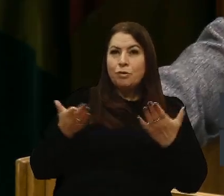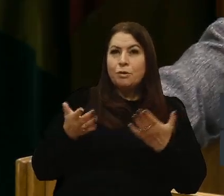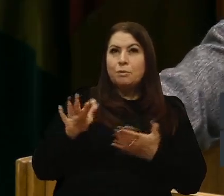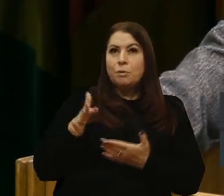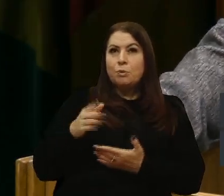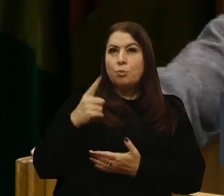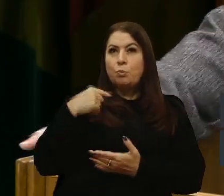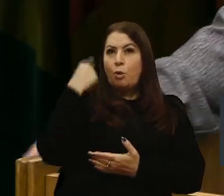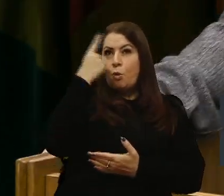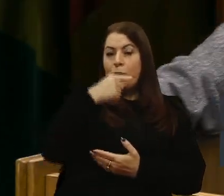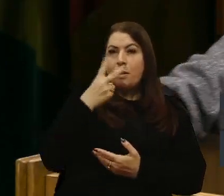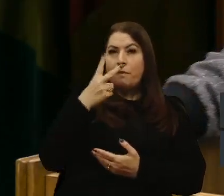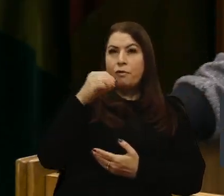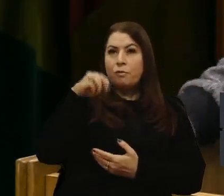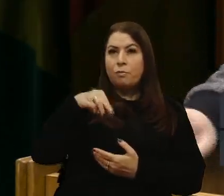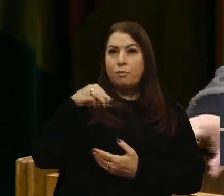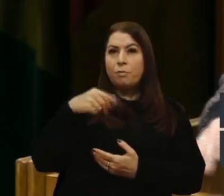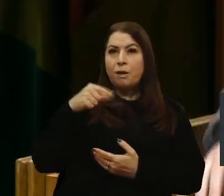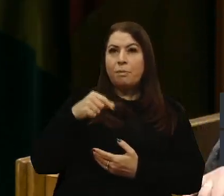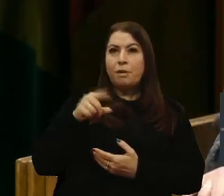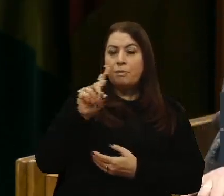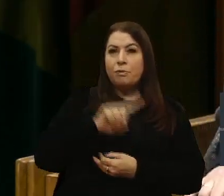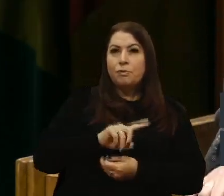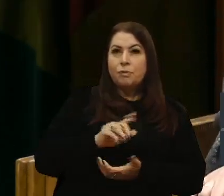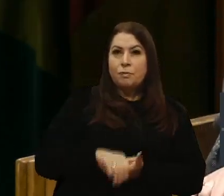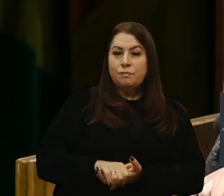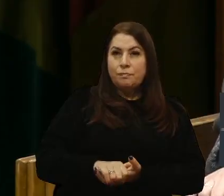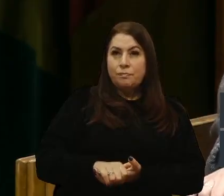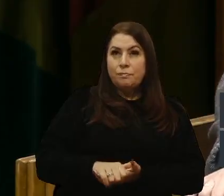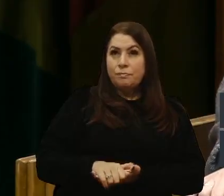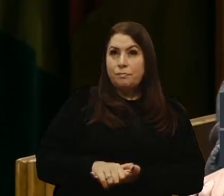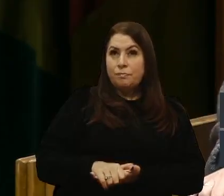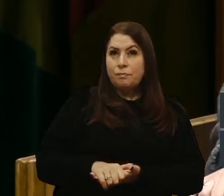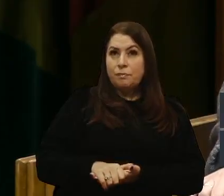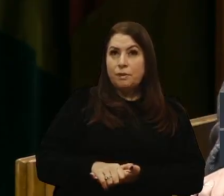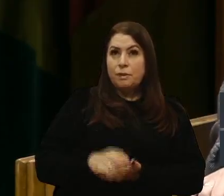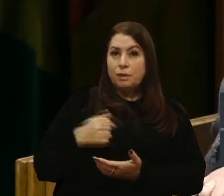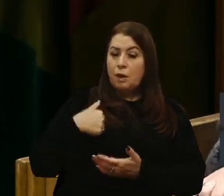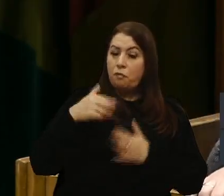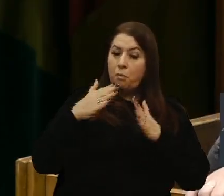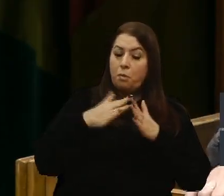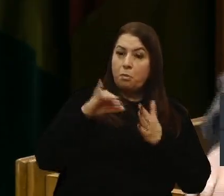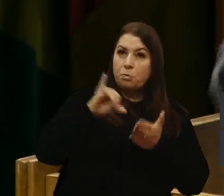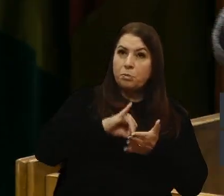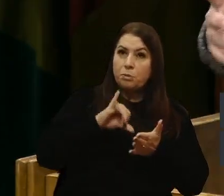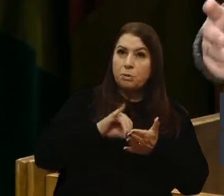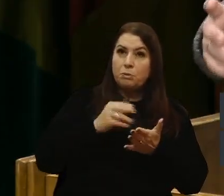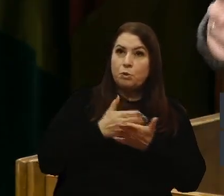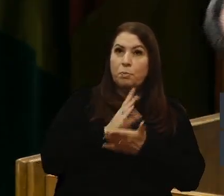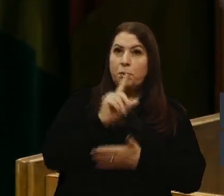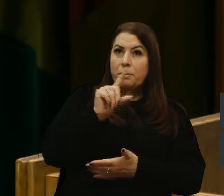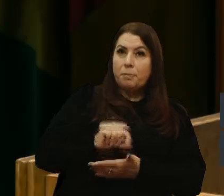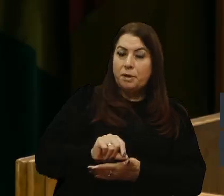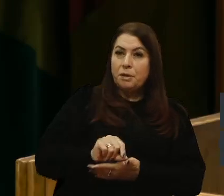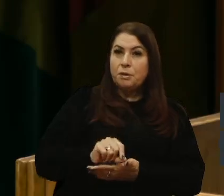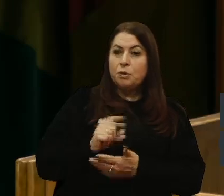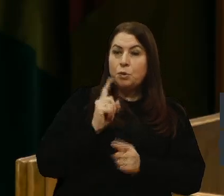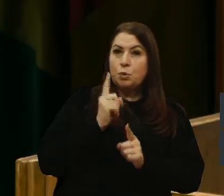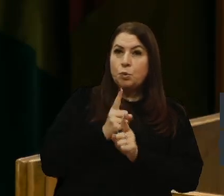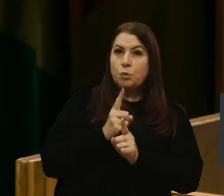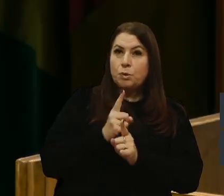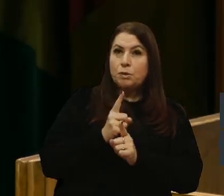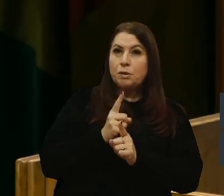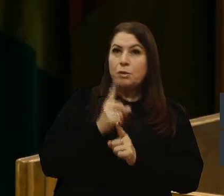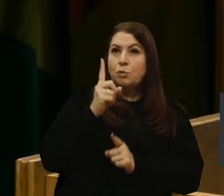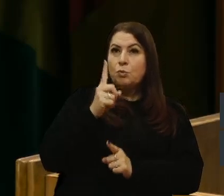menos 1h20 para vir trabalhar por dia. Então eu falei, bom, vou morar no centro, me incomodo menos, e eu encontrei